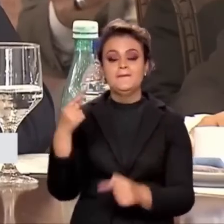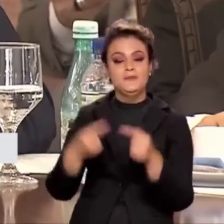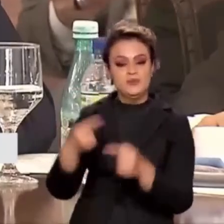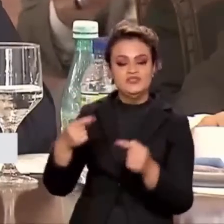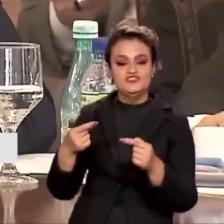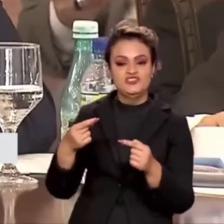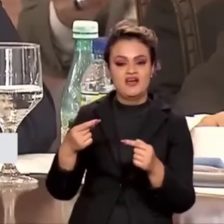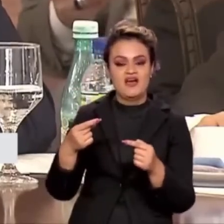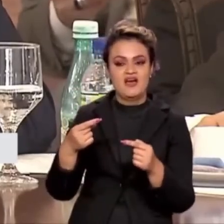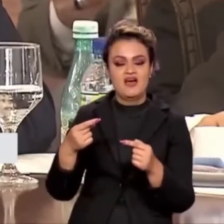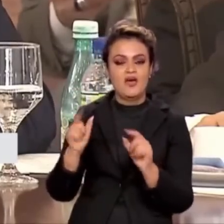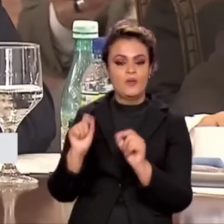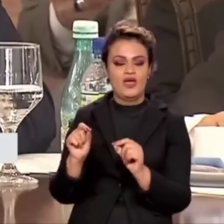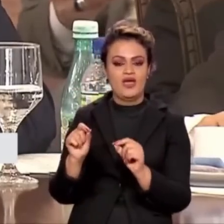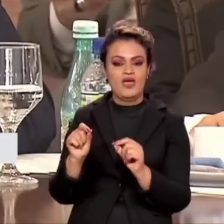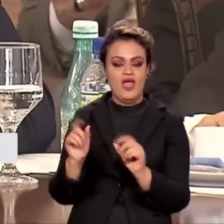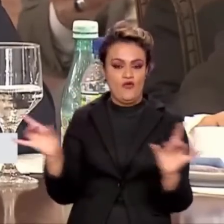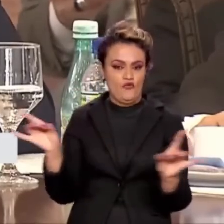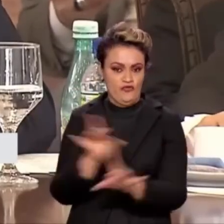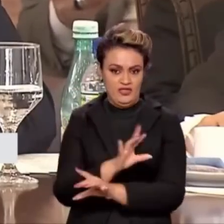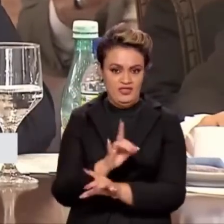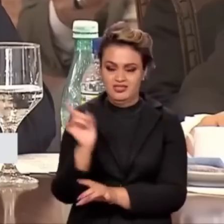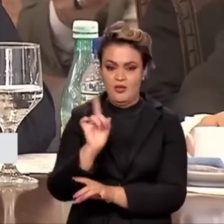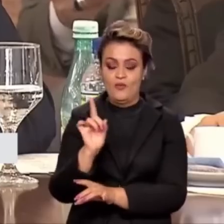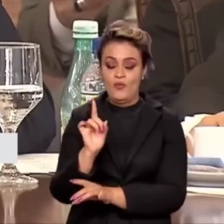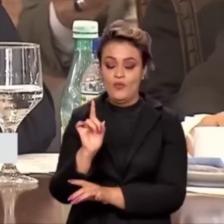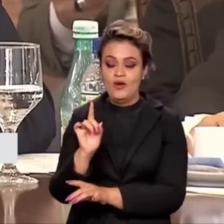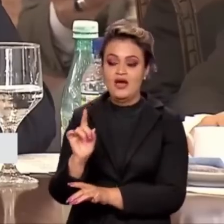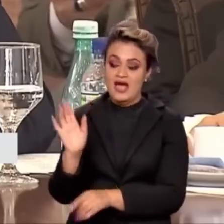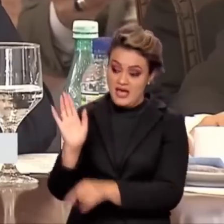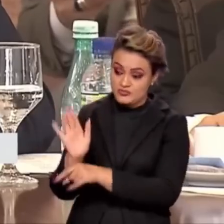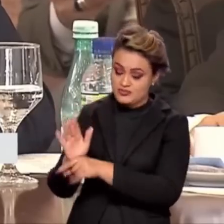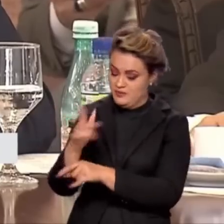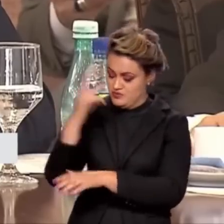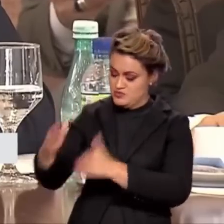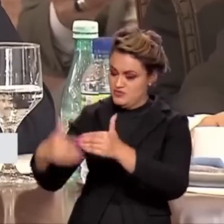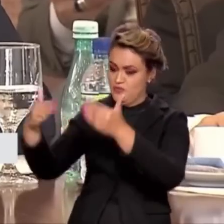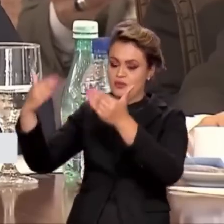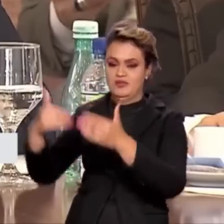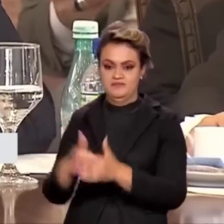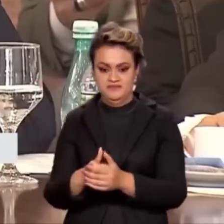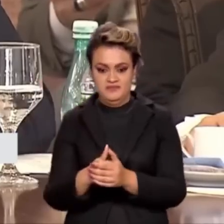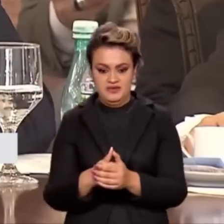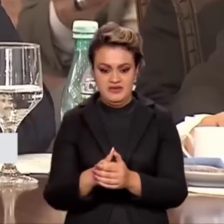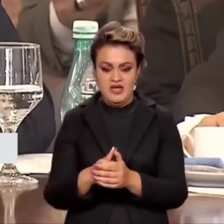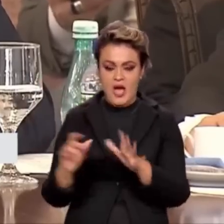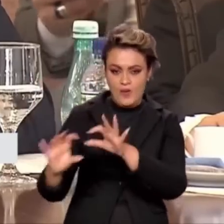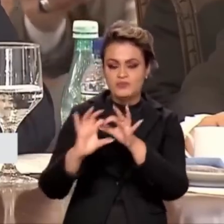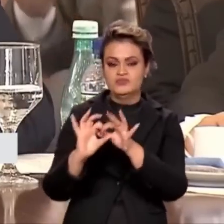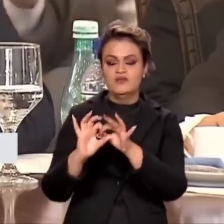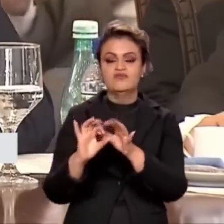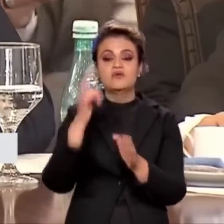não é destino, mas construção humana sobre condições históricas dadas. A integração